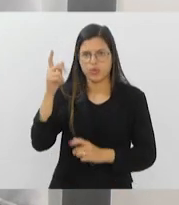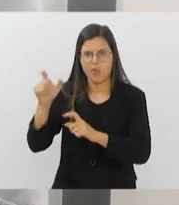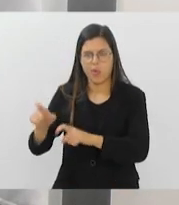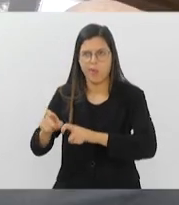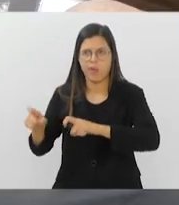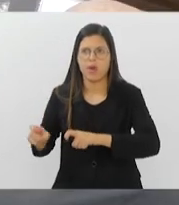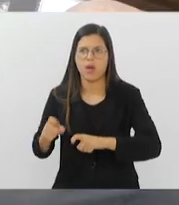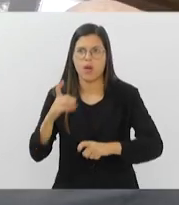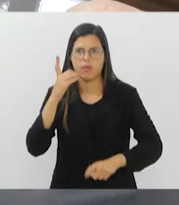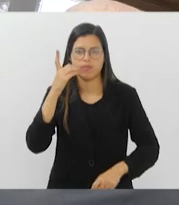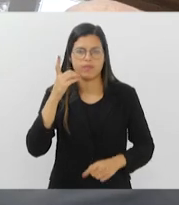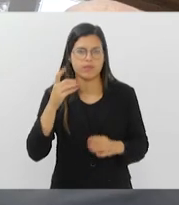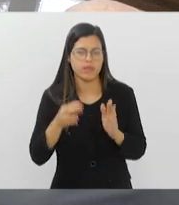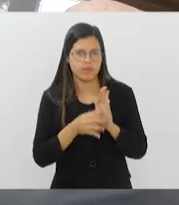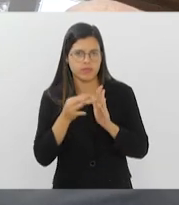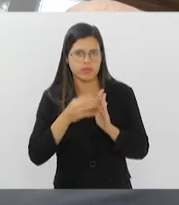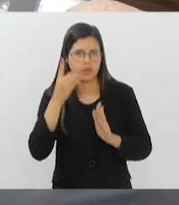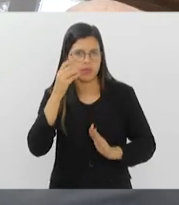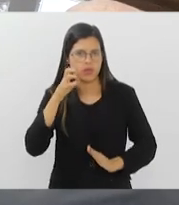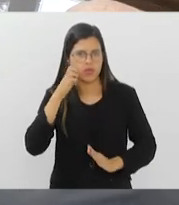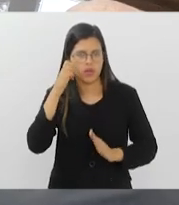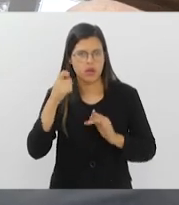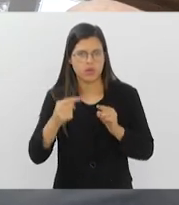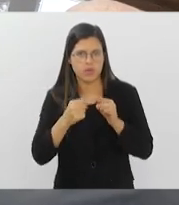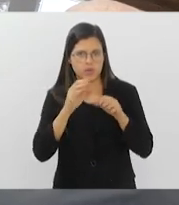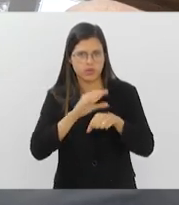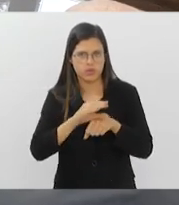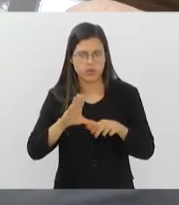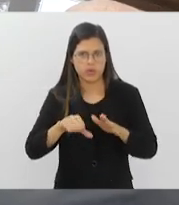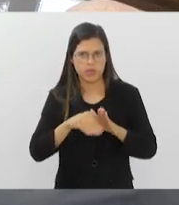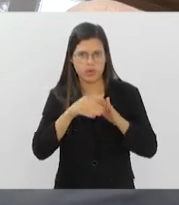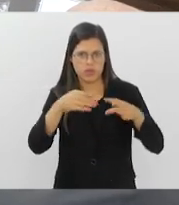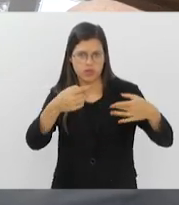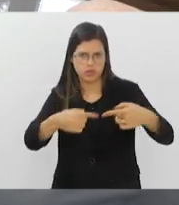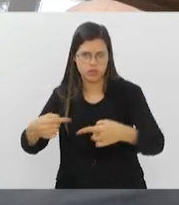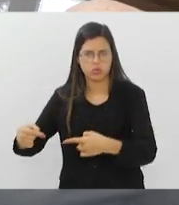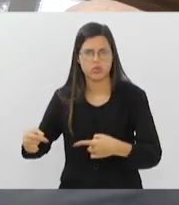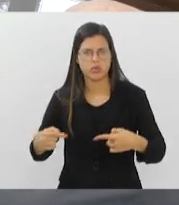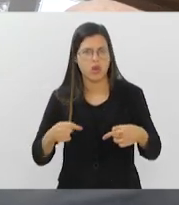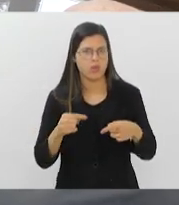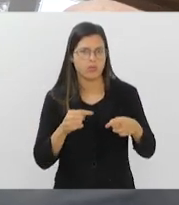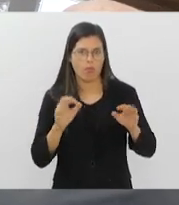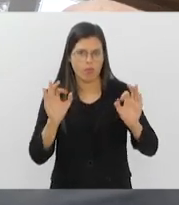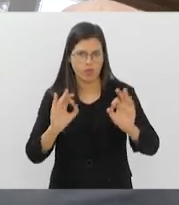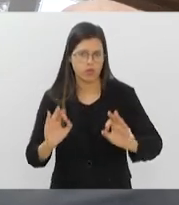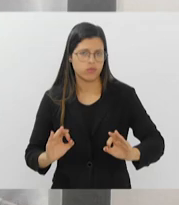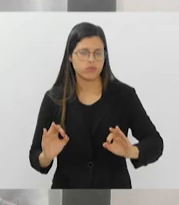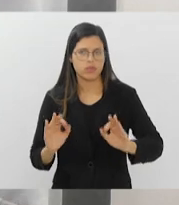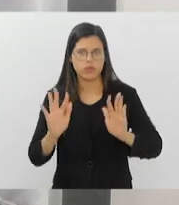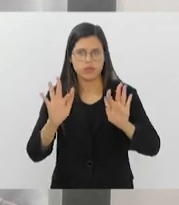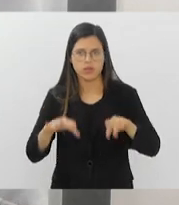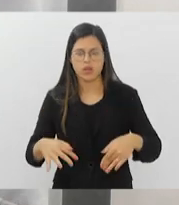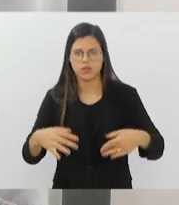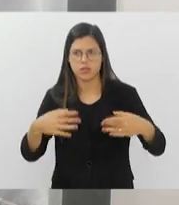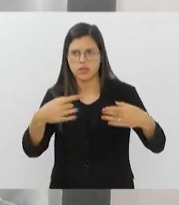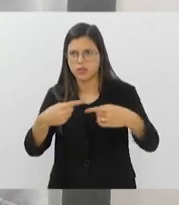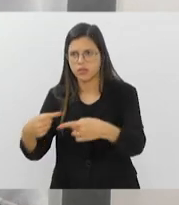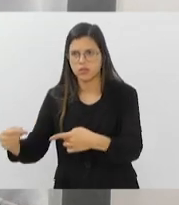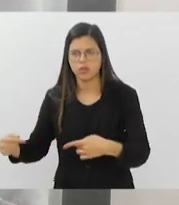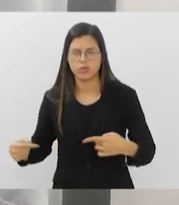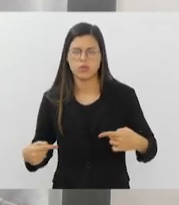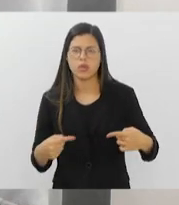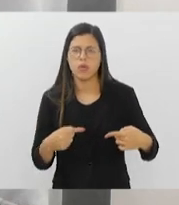Erika Takimoto. Constitucionalidade com emenda. Em discussão. Não havendo quem queira discutir,